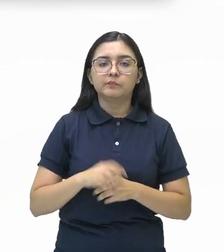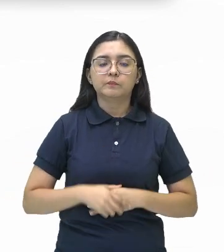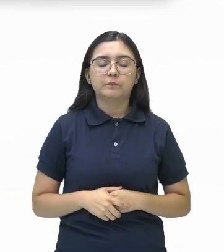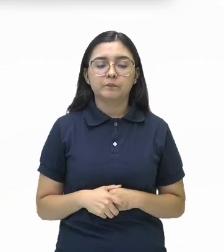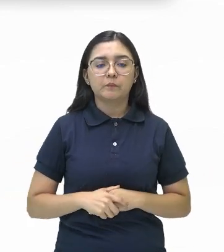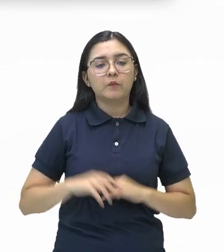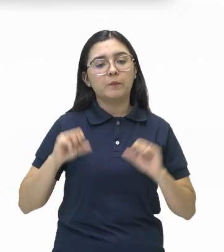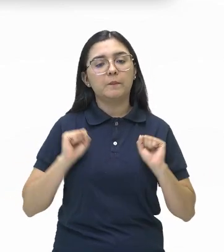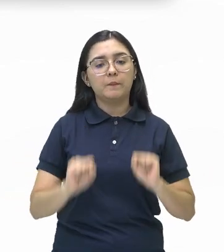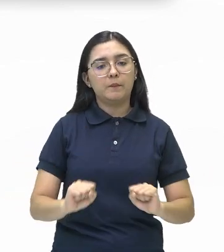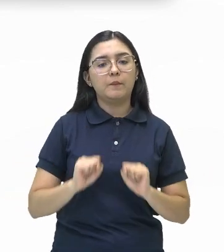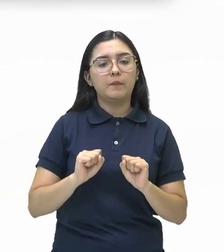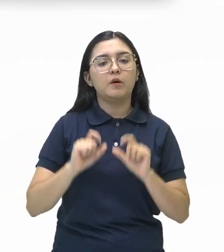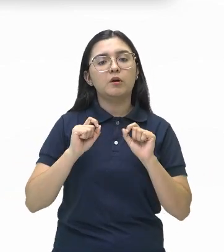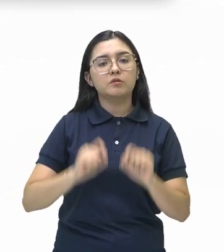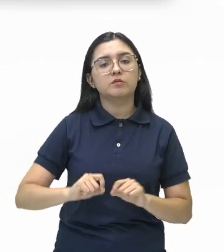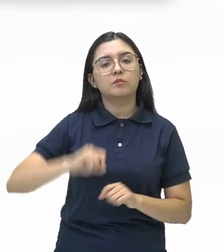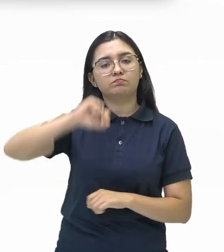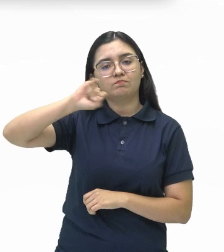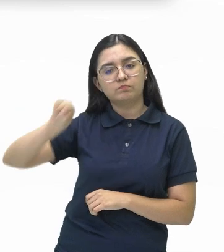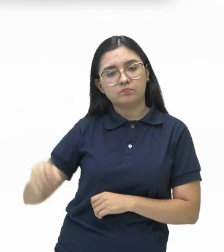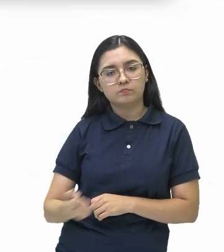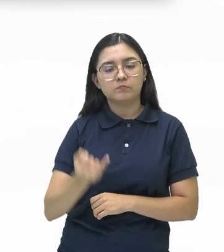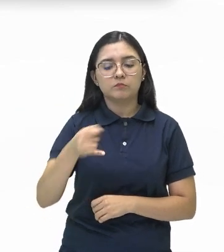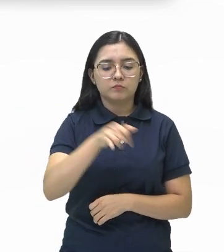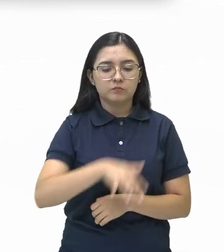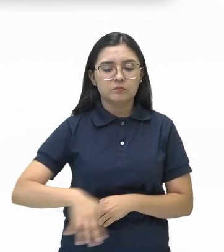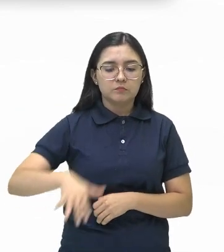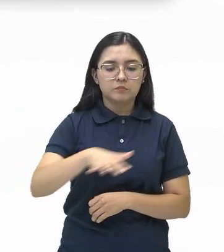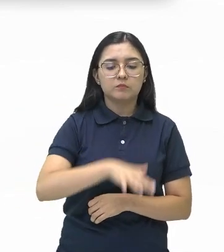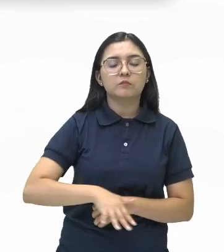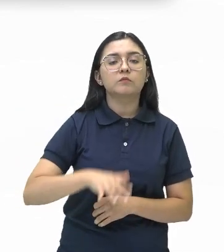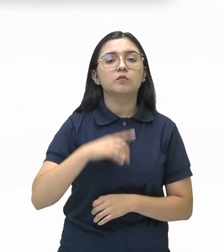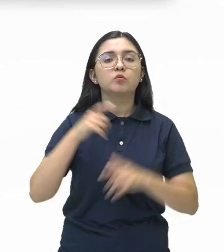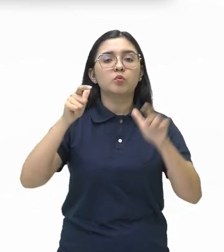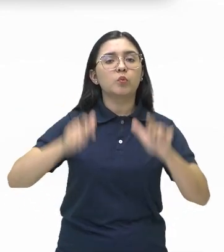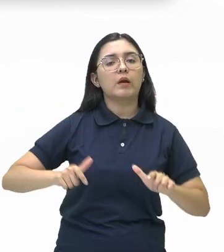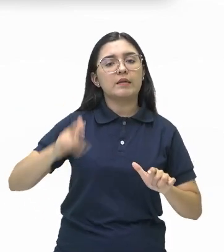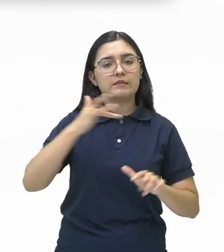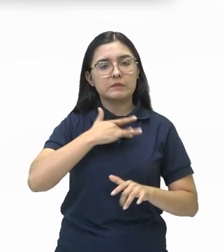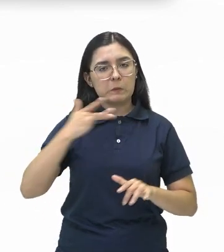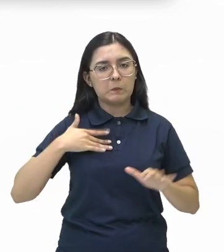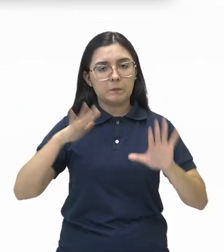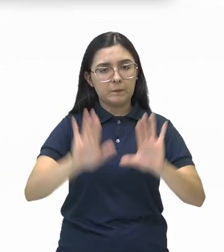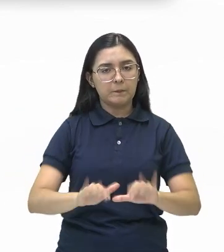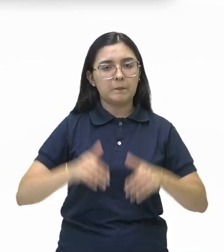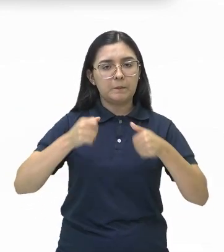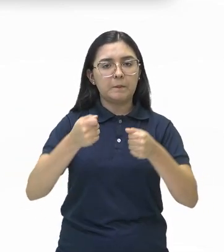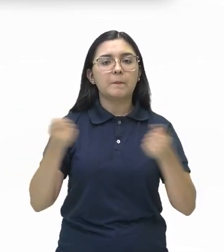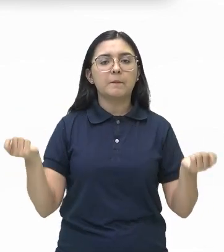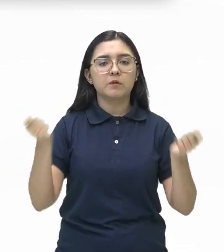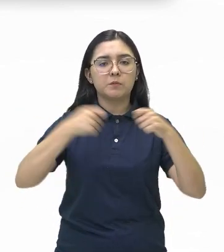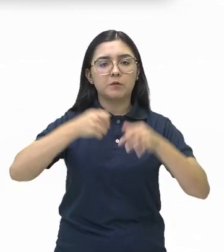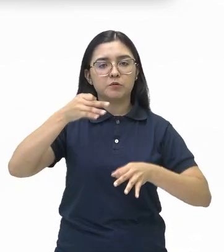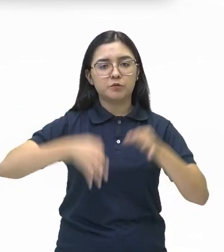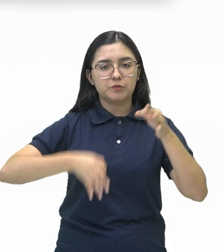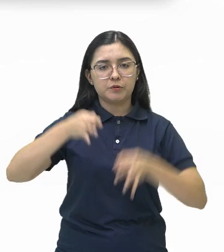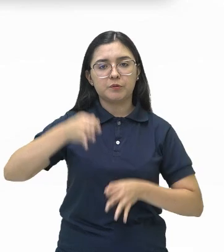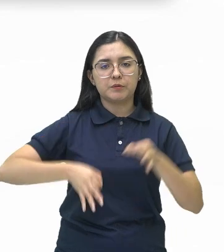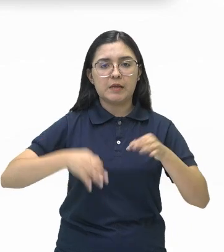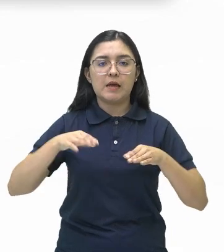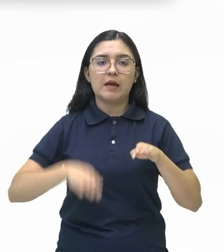todos possam usufruir de um espaço saudável, promovendo a justiça,